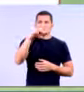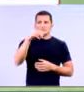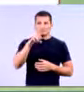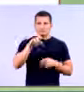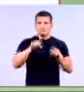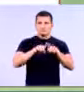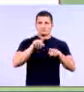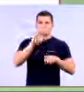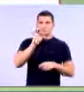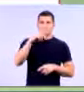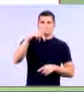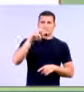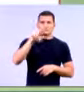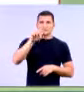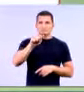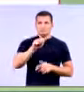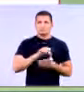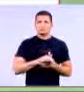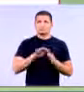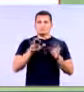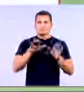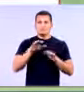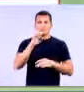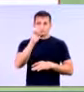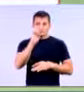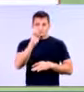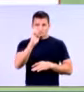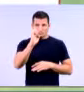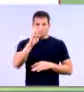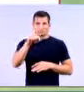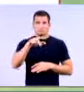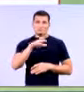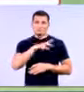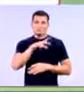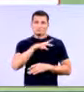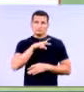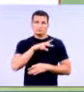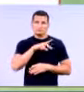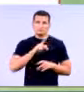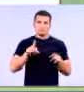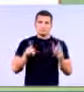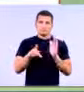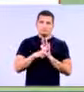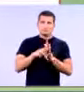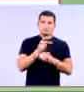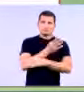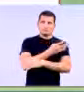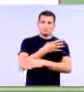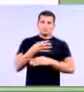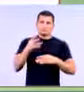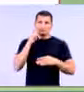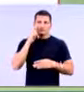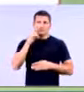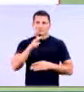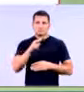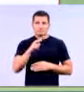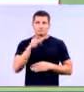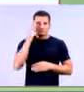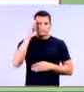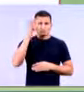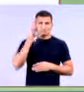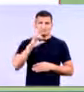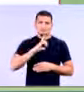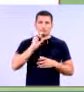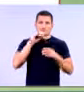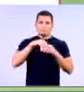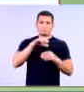Explorer é um browser proprietário, né, que vimos que vem principalmente embutido no